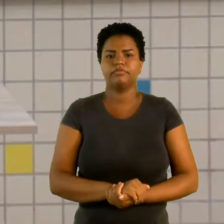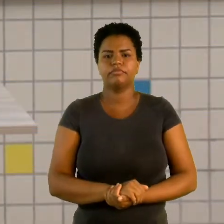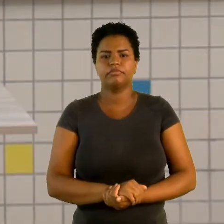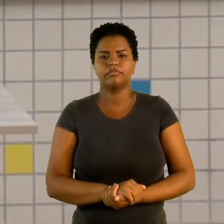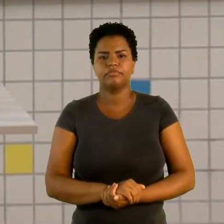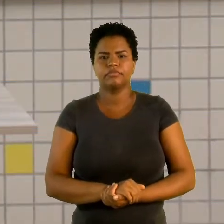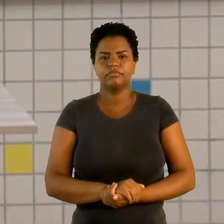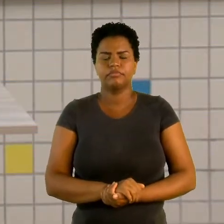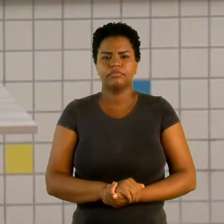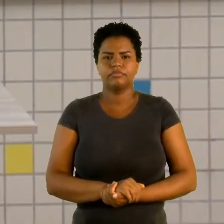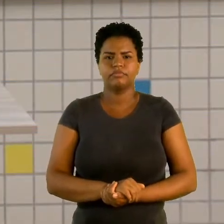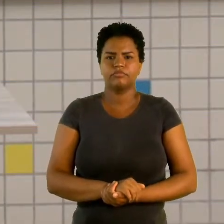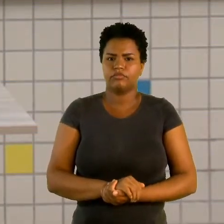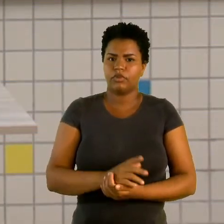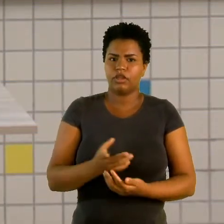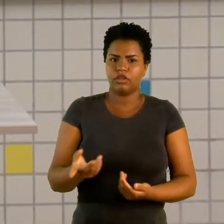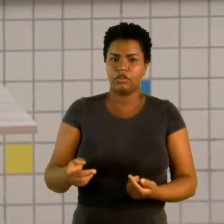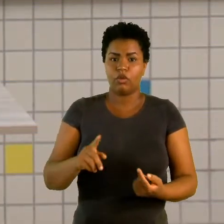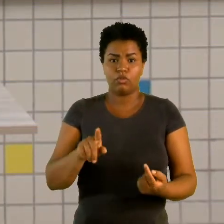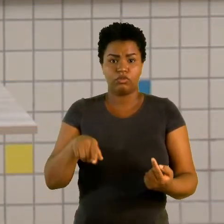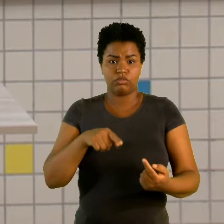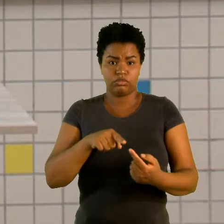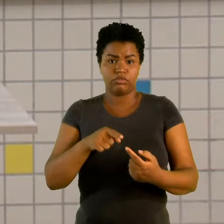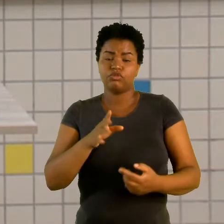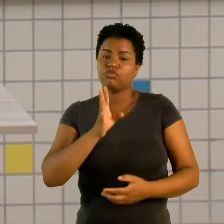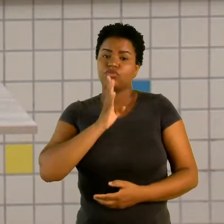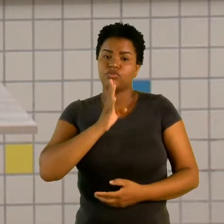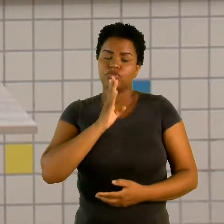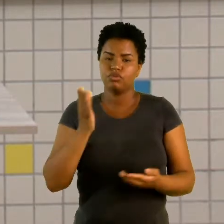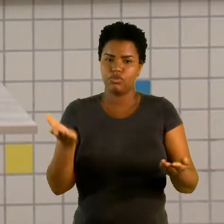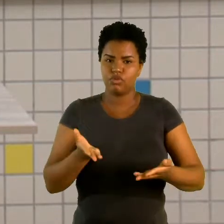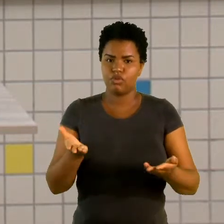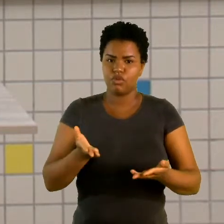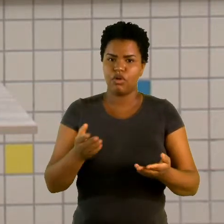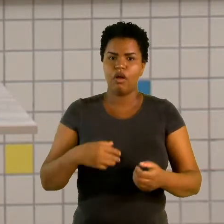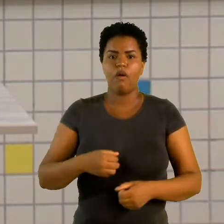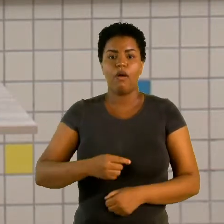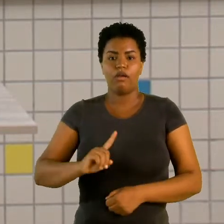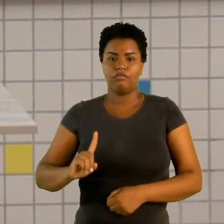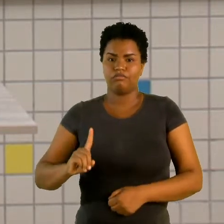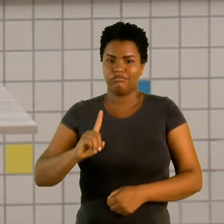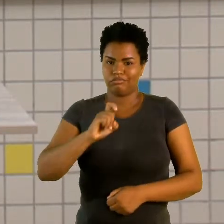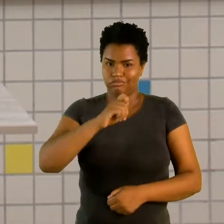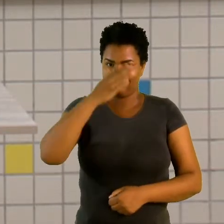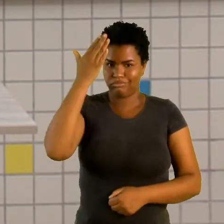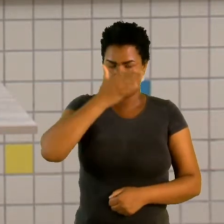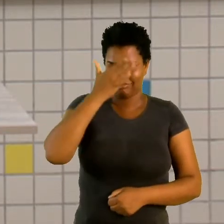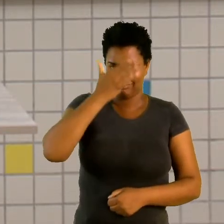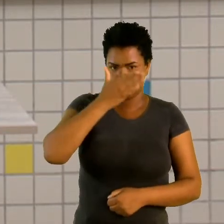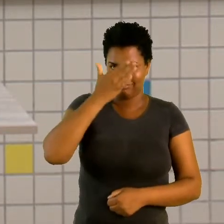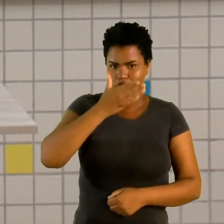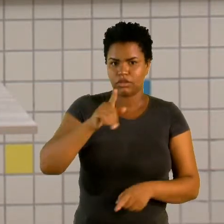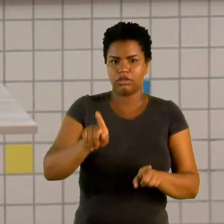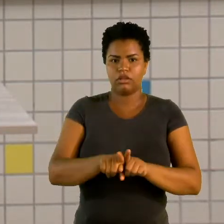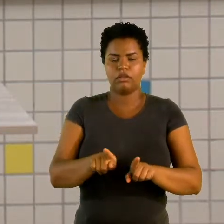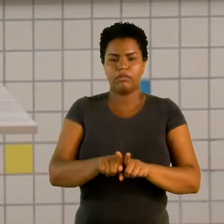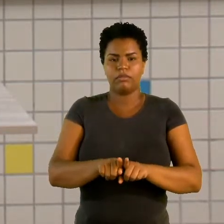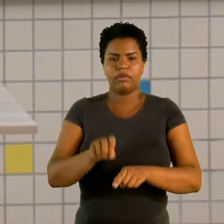O objeto conhecimento hoje nós vamos falar sobre micro-organismos e epidemias.